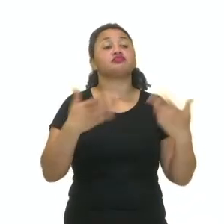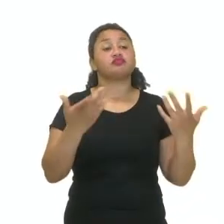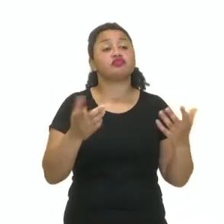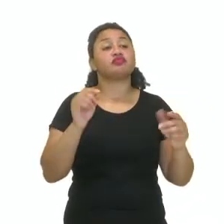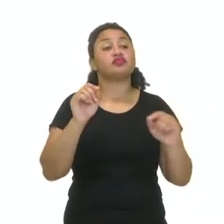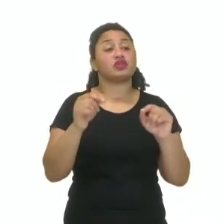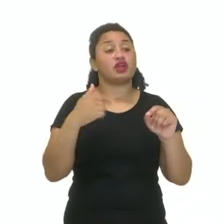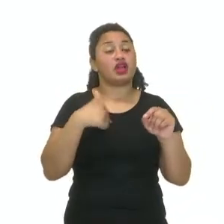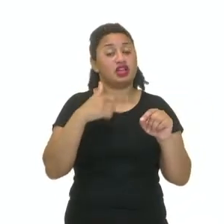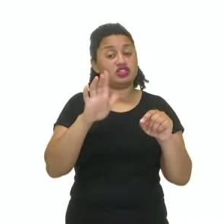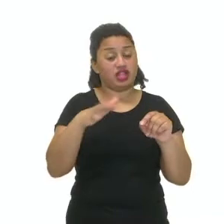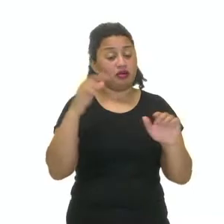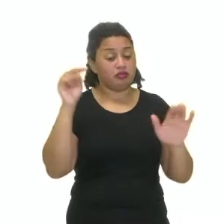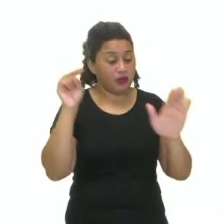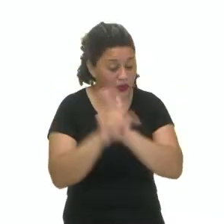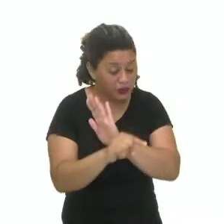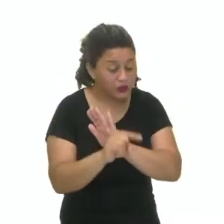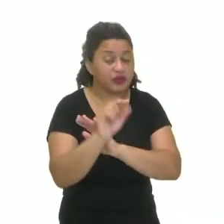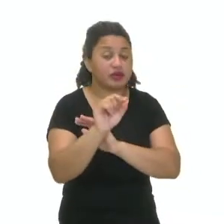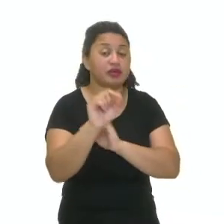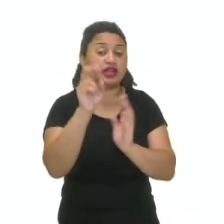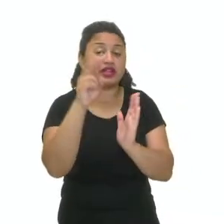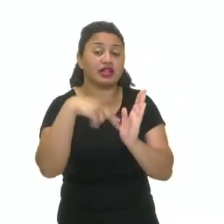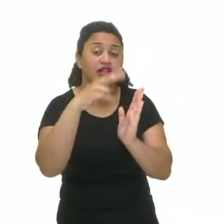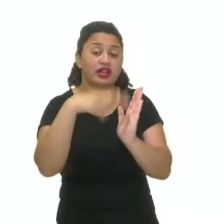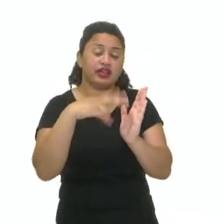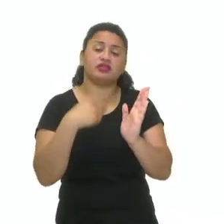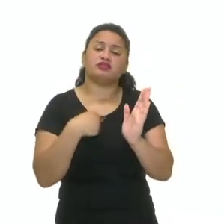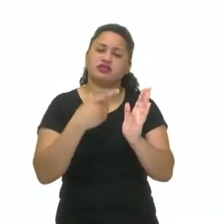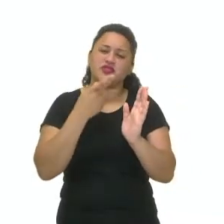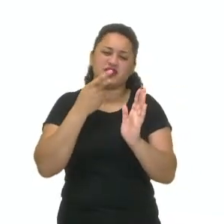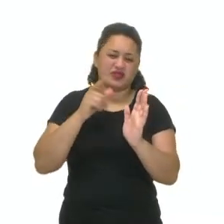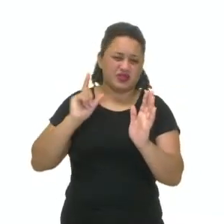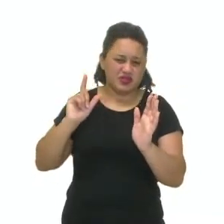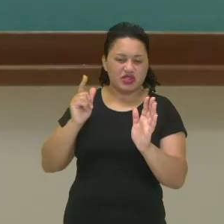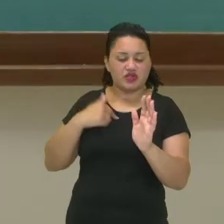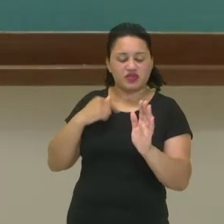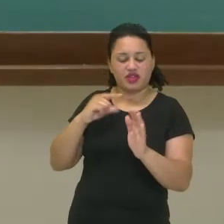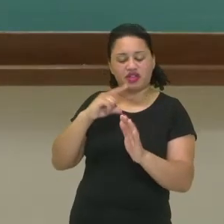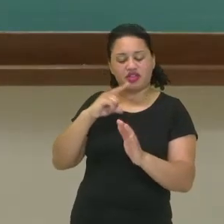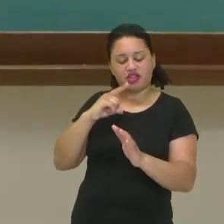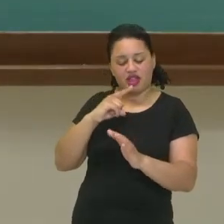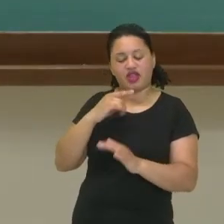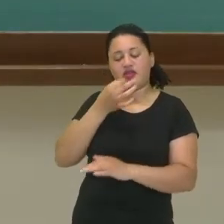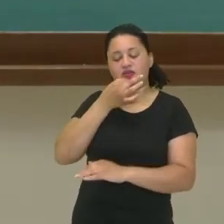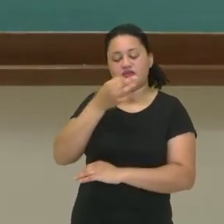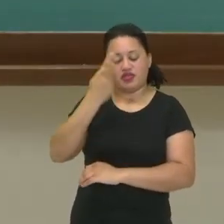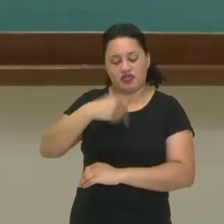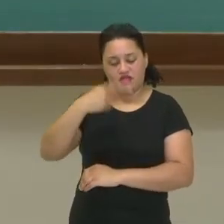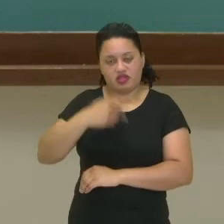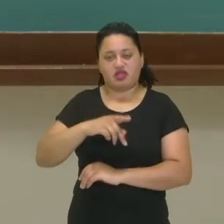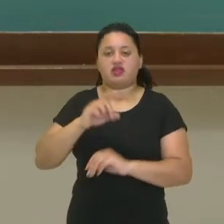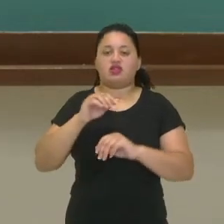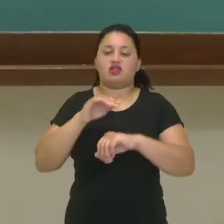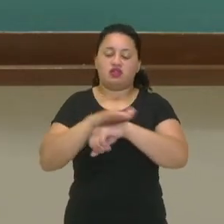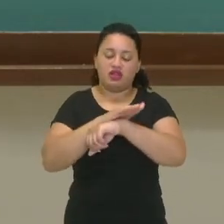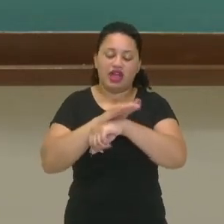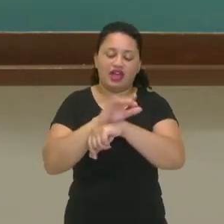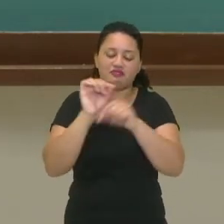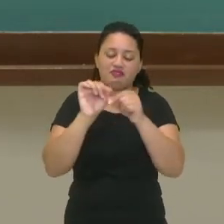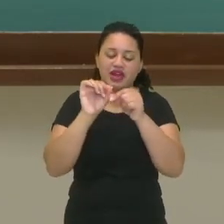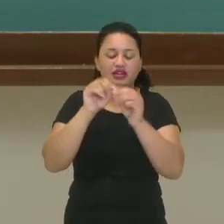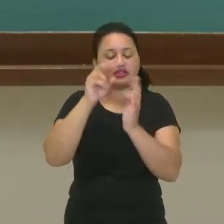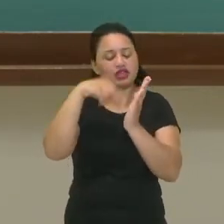conversa conosco, ele joga para o leitor, aquilo que eu disse agora há pouco. Ele traz para o leitor, ele conversa comigo, com